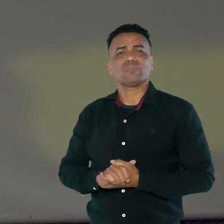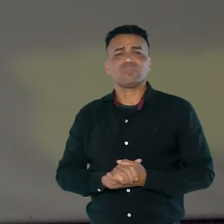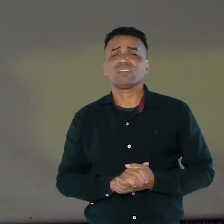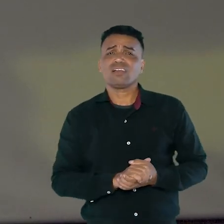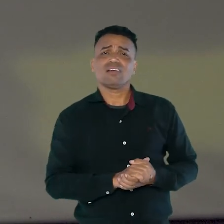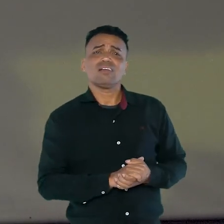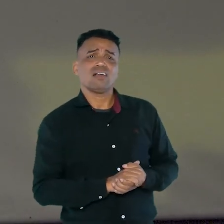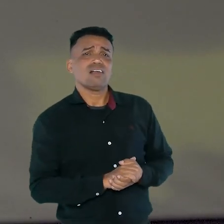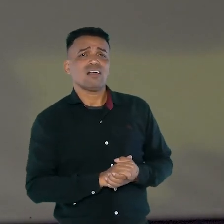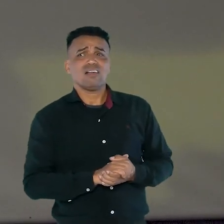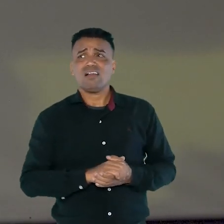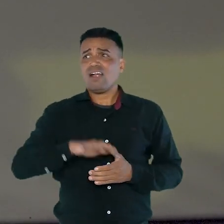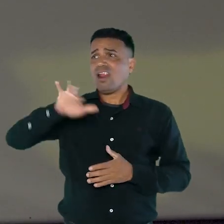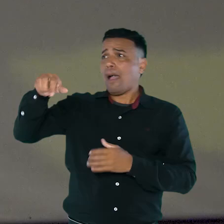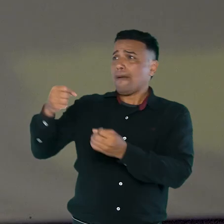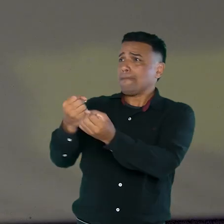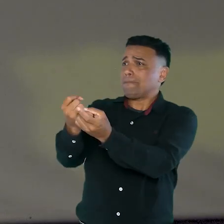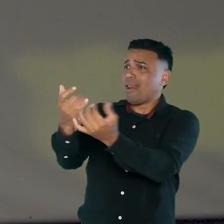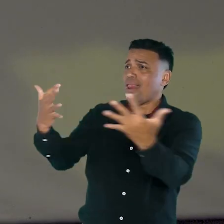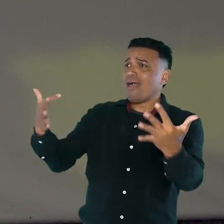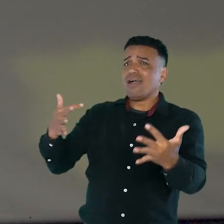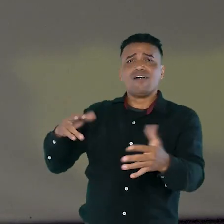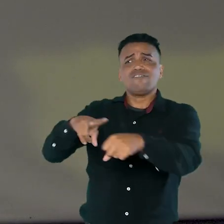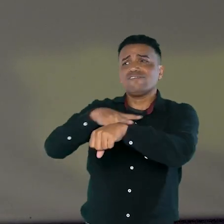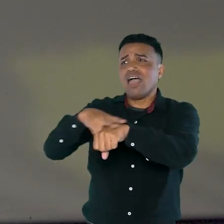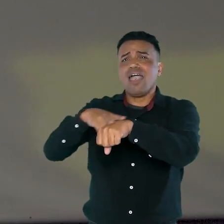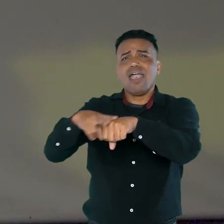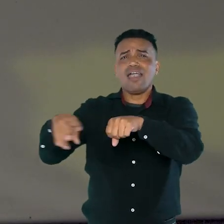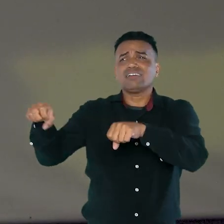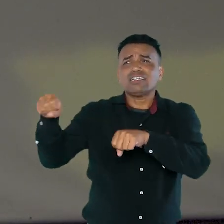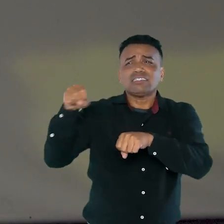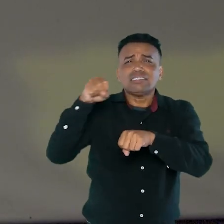de um lado cana de açúcar,